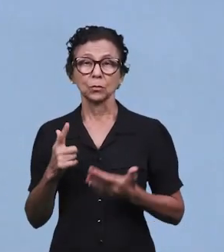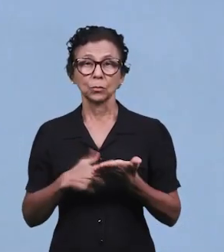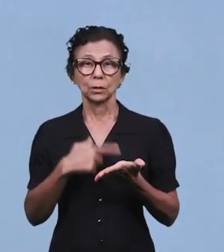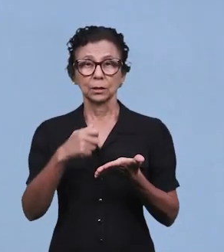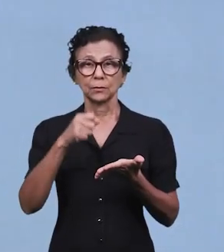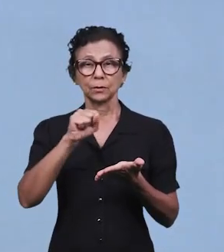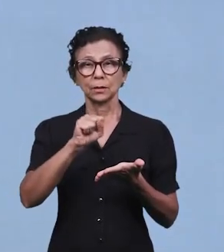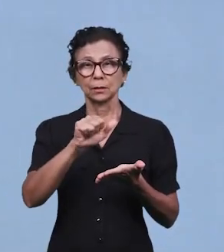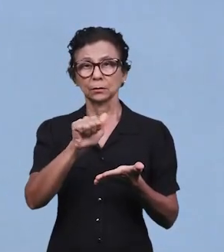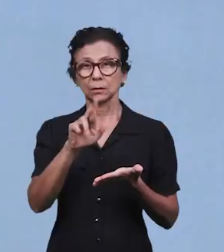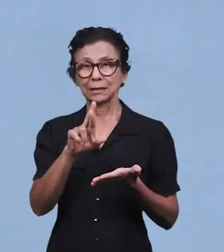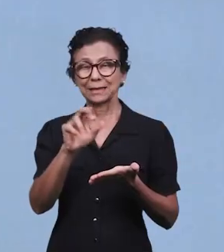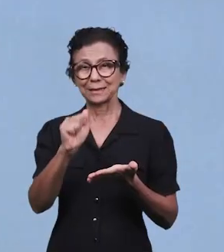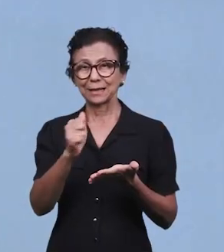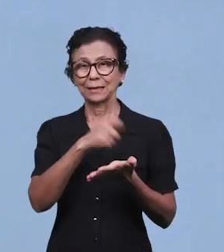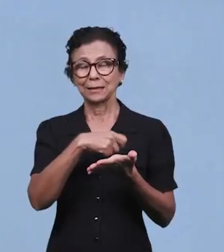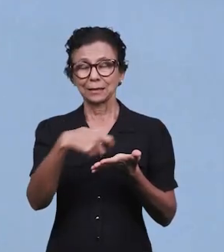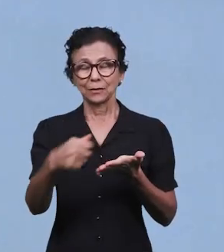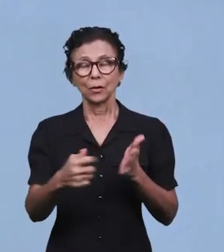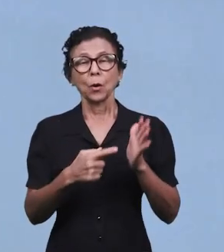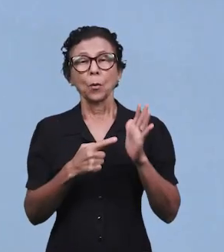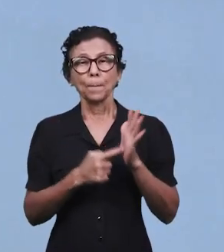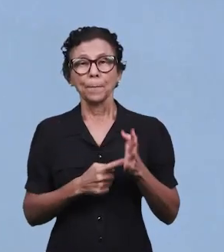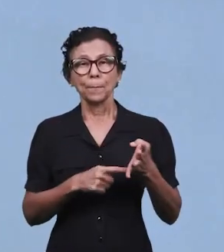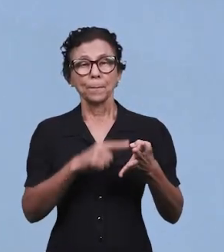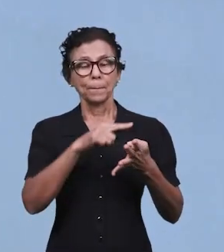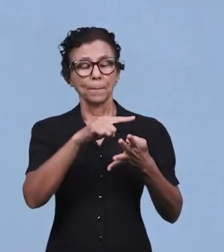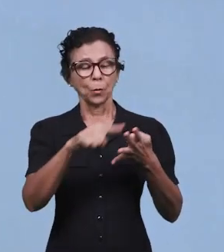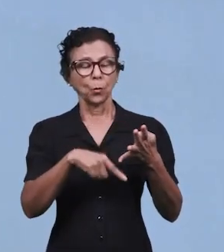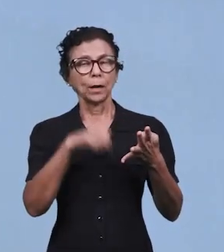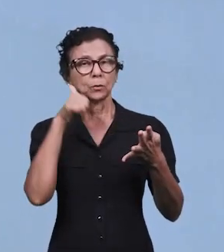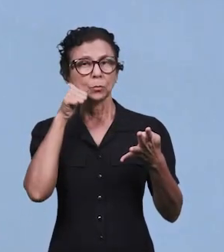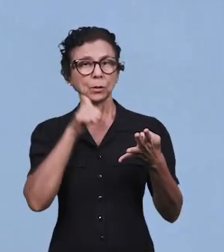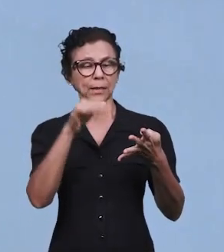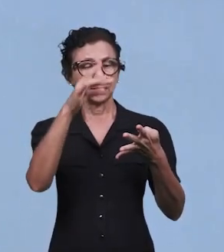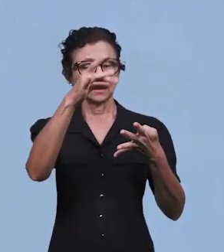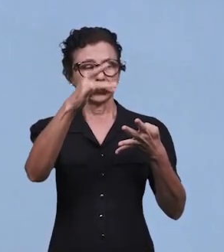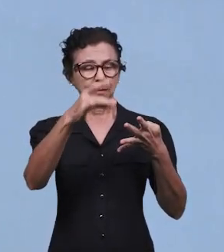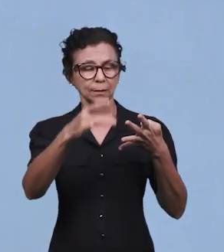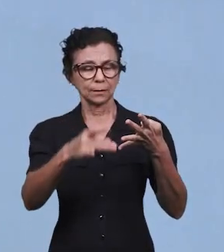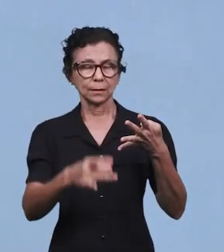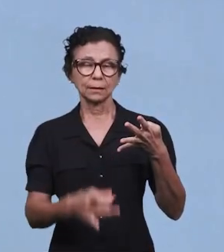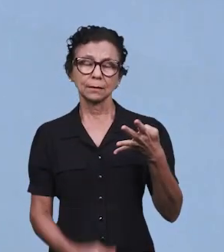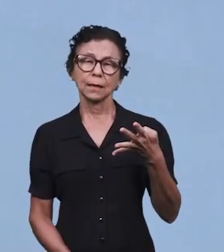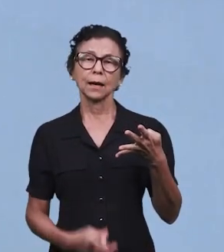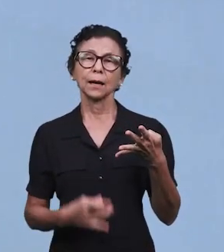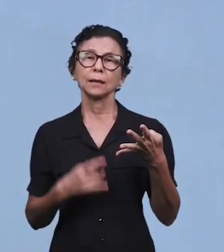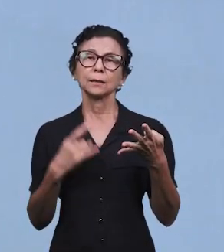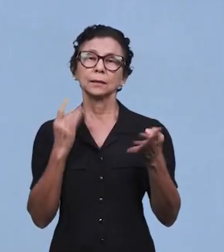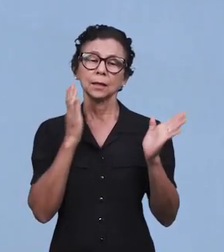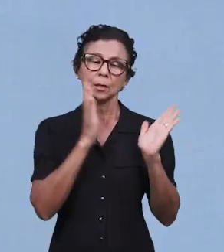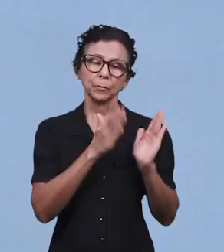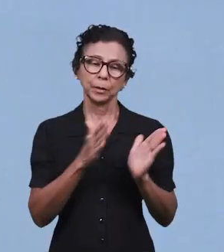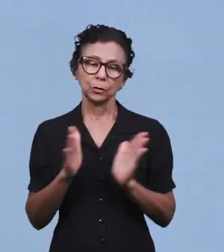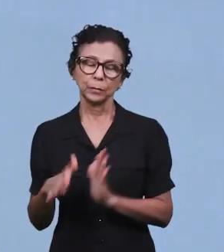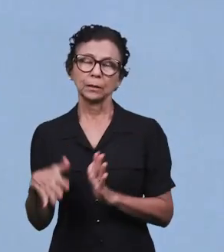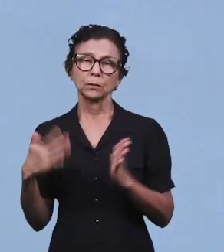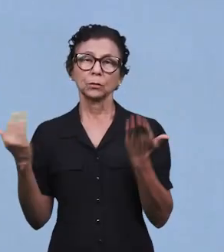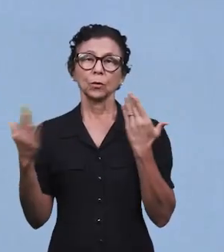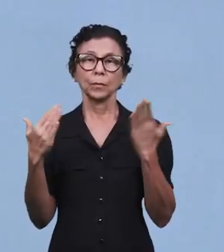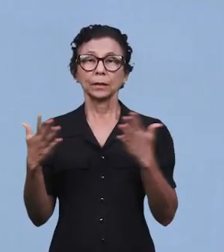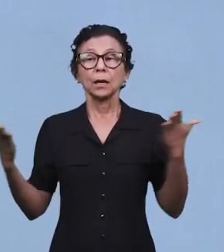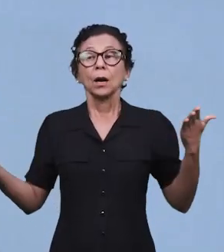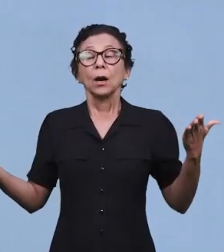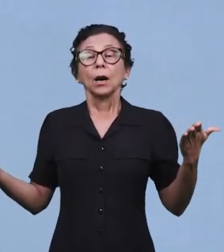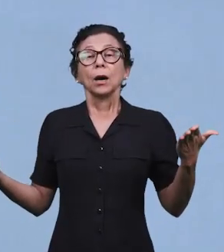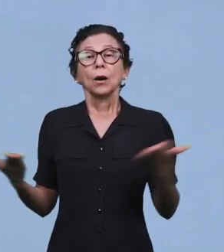mulheres, citando cada uma em seu tempo, fazendo uma comparação com a nossa vida